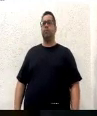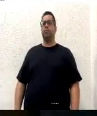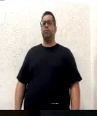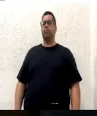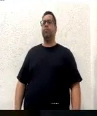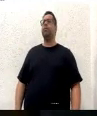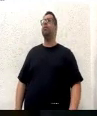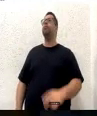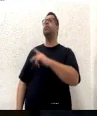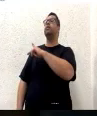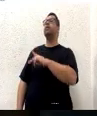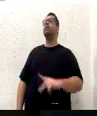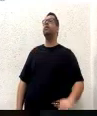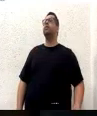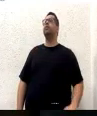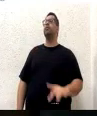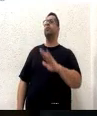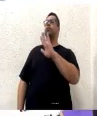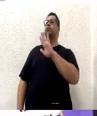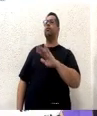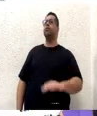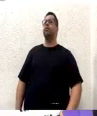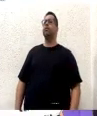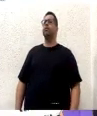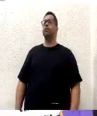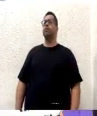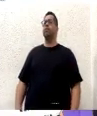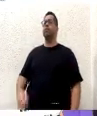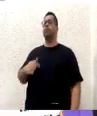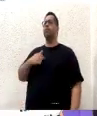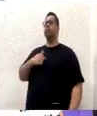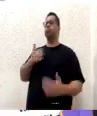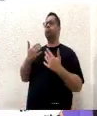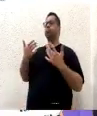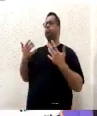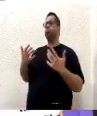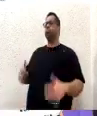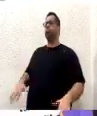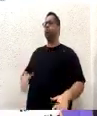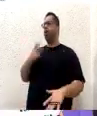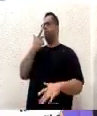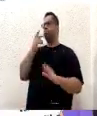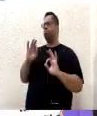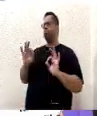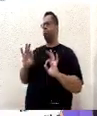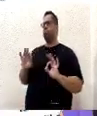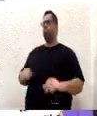Senhor presidente, eu declino da minha fala. Muito obrigado. Boa noite.